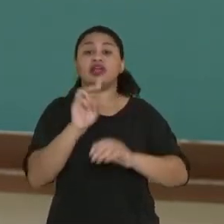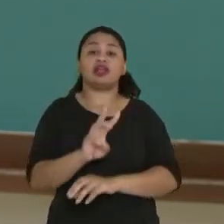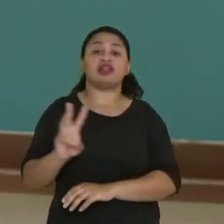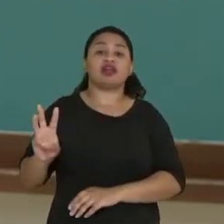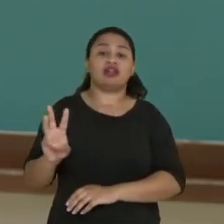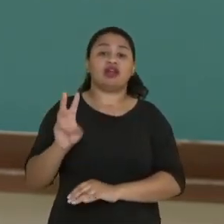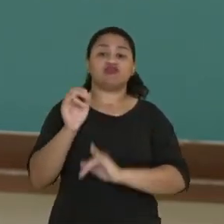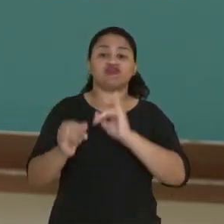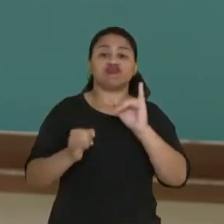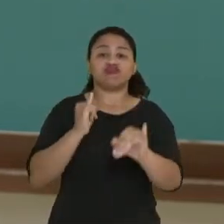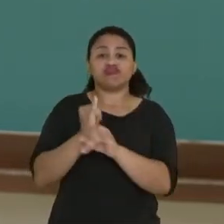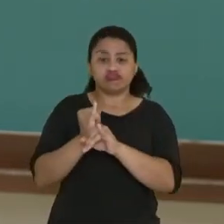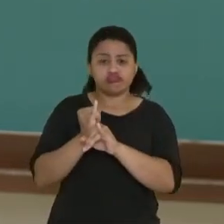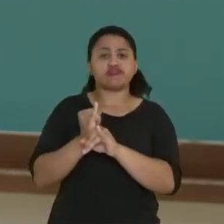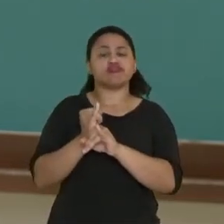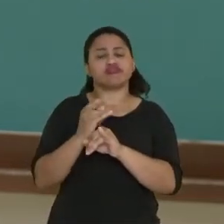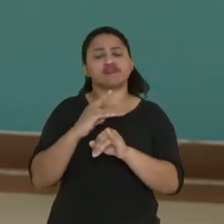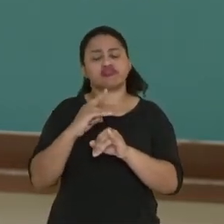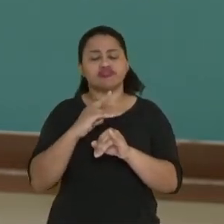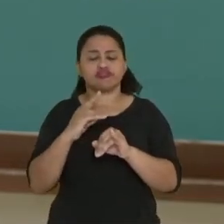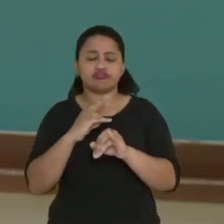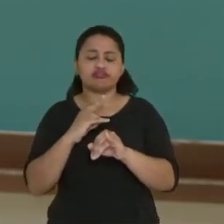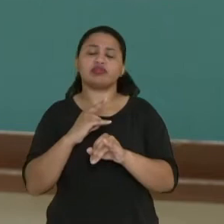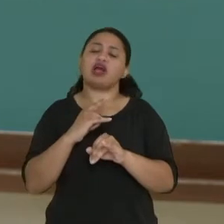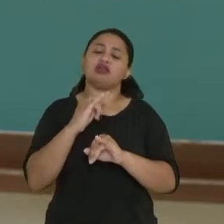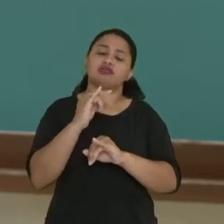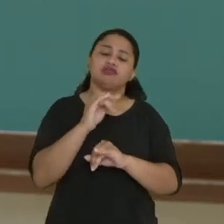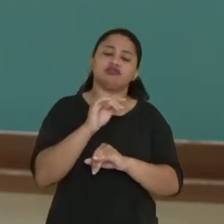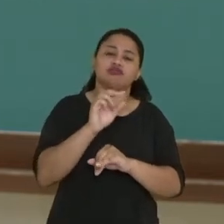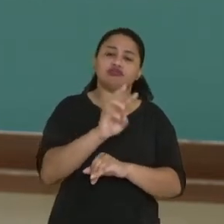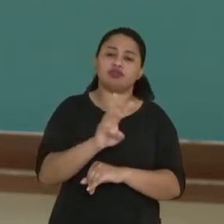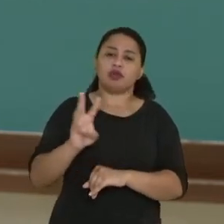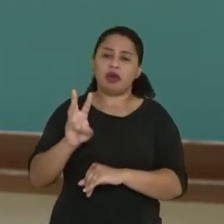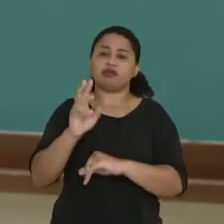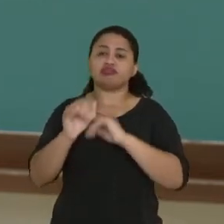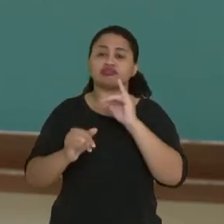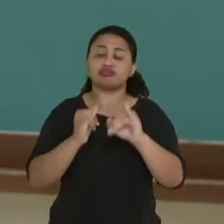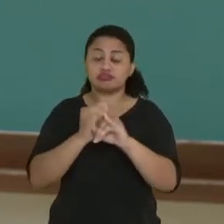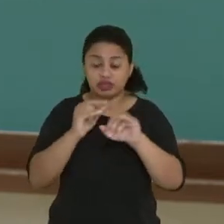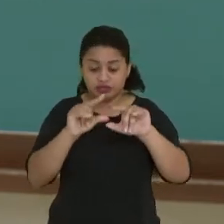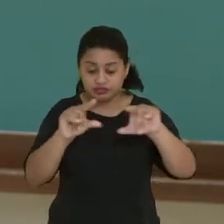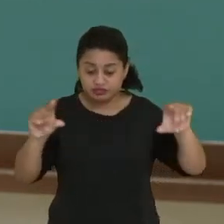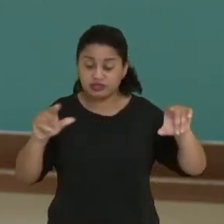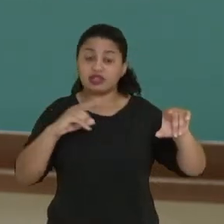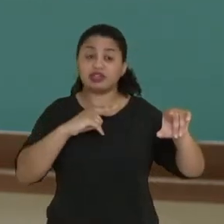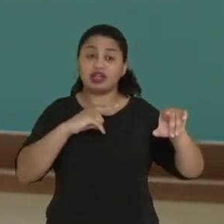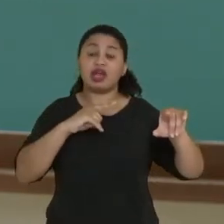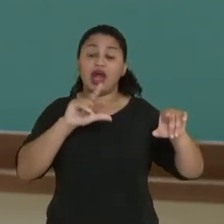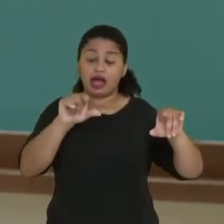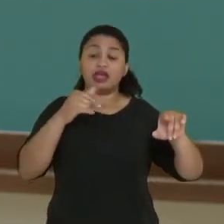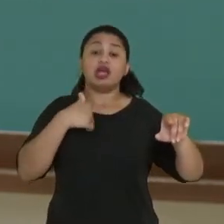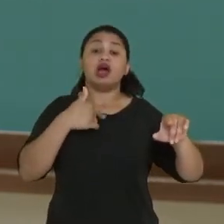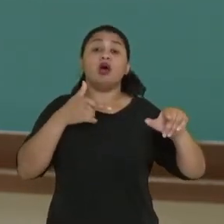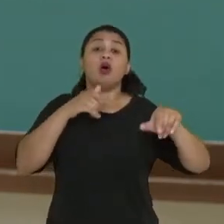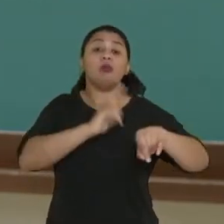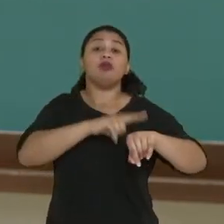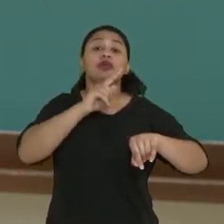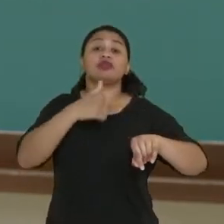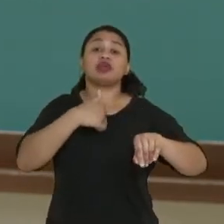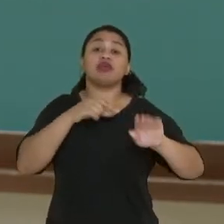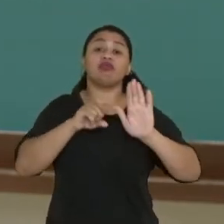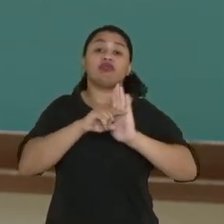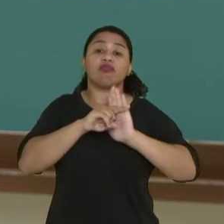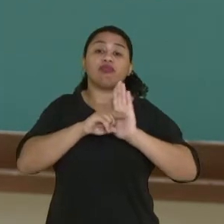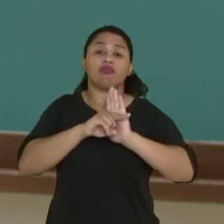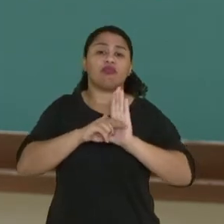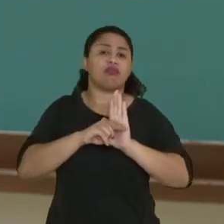site, um blog, um site. Então, quando aparece na internet, geralmente vai constar do horário. Por que será que o horário